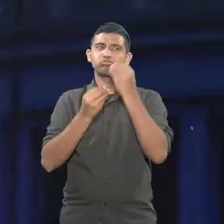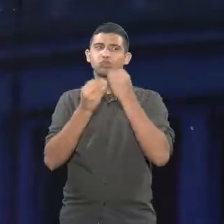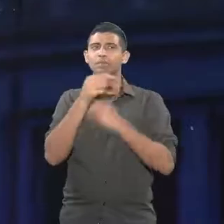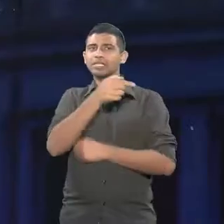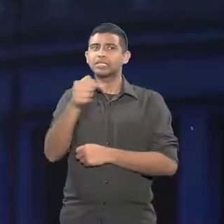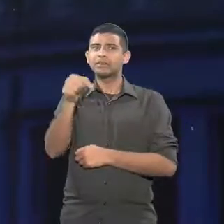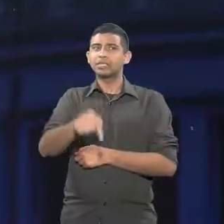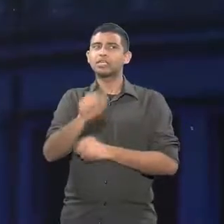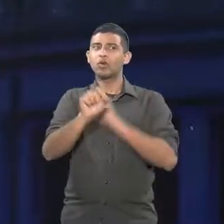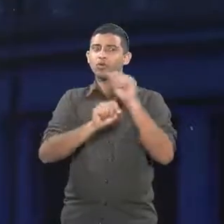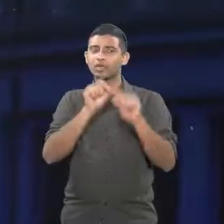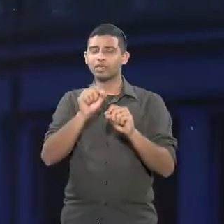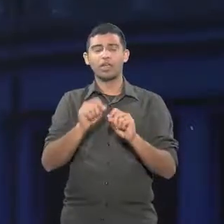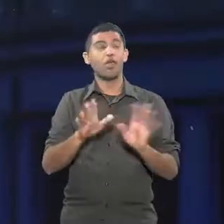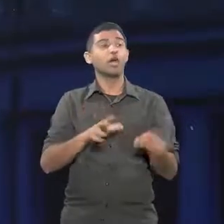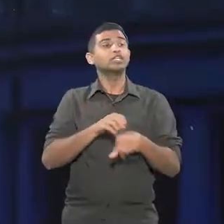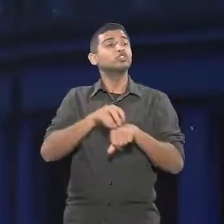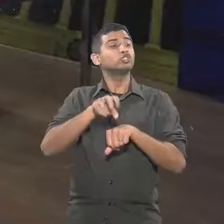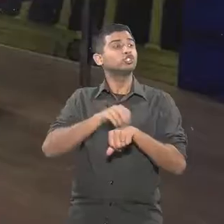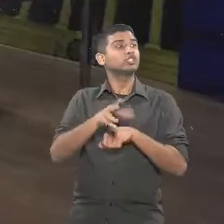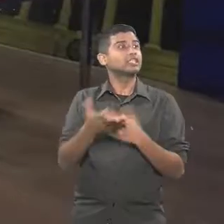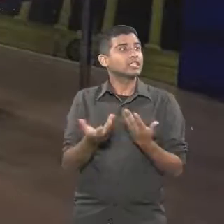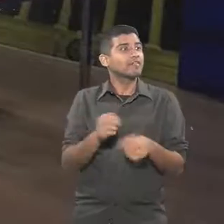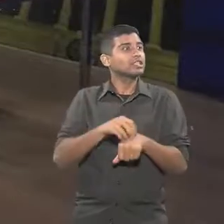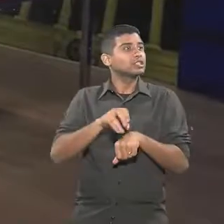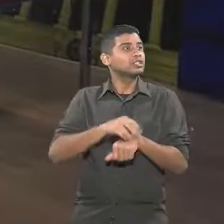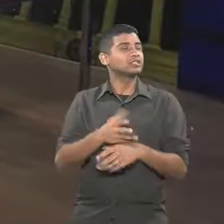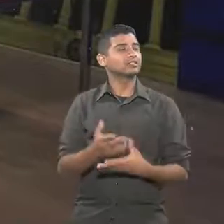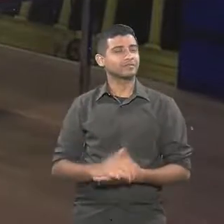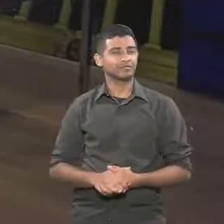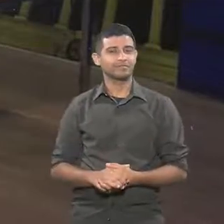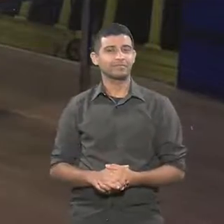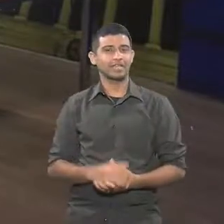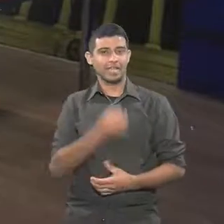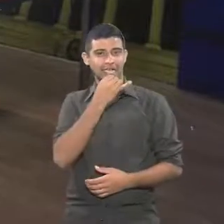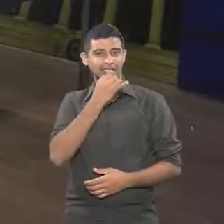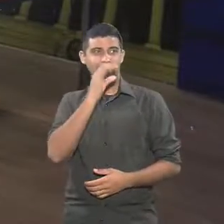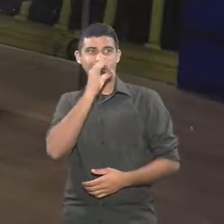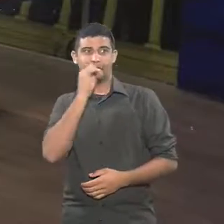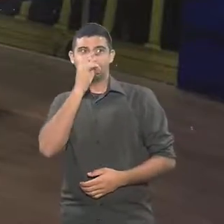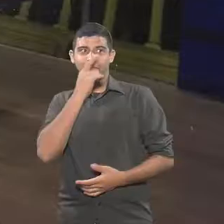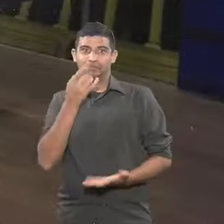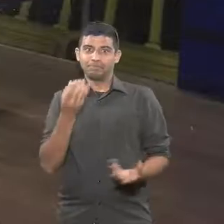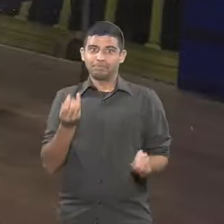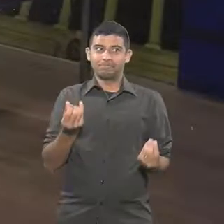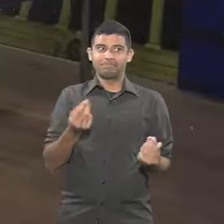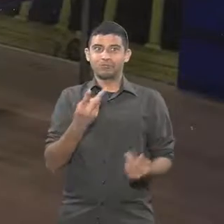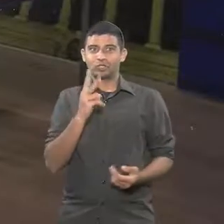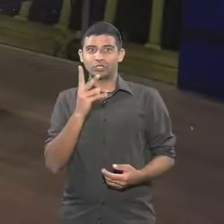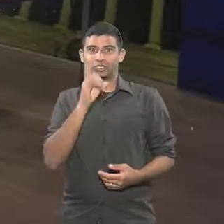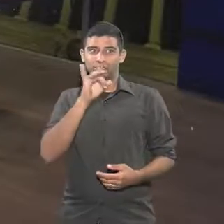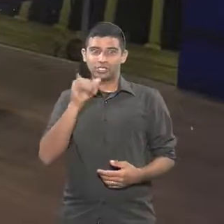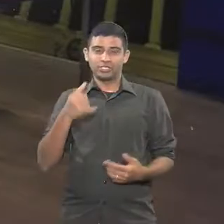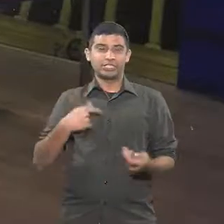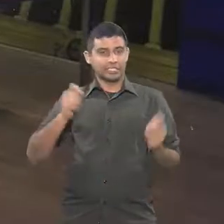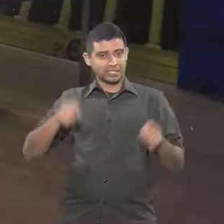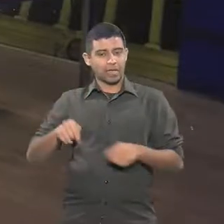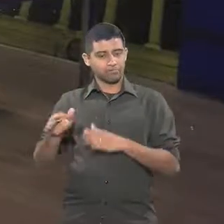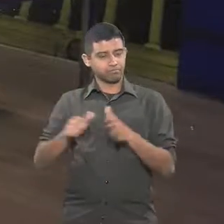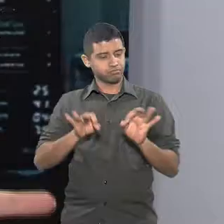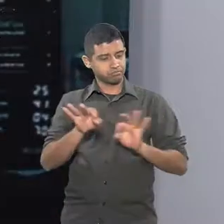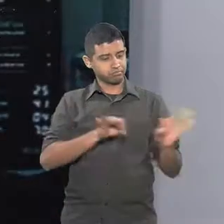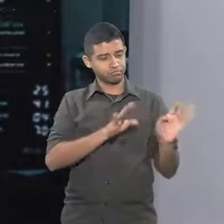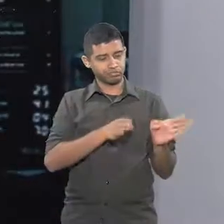umas dicas aí, vamos lá. Vamos dar umas dicas aí da nutricionista. Vamos lá. O fim de semana né? São 2 dias bons pra gente se